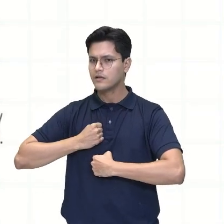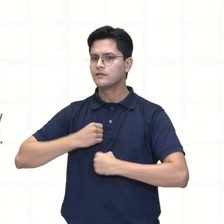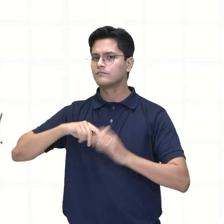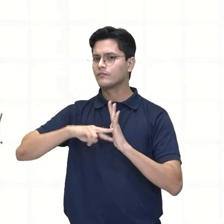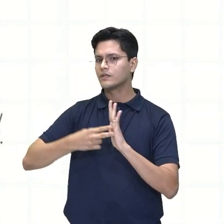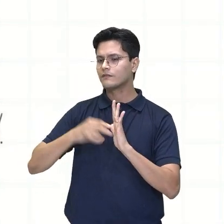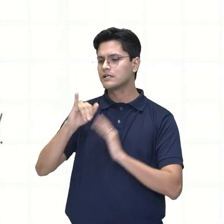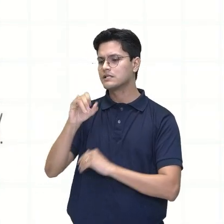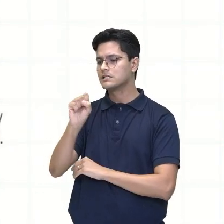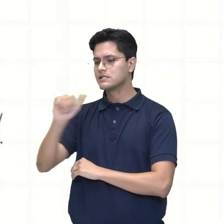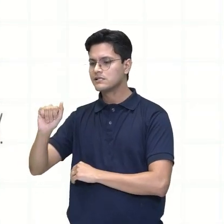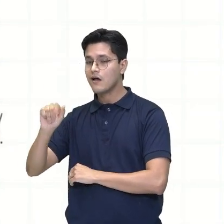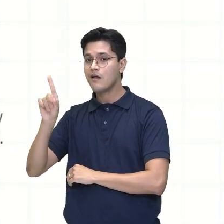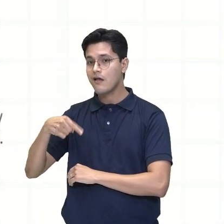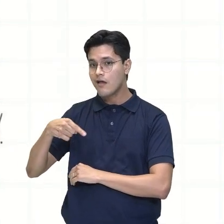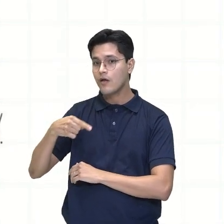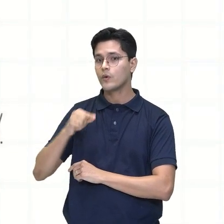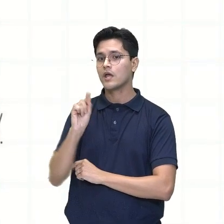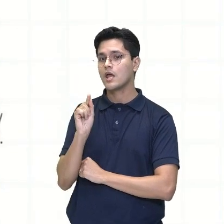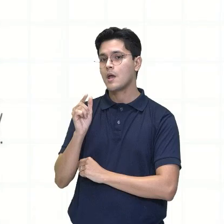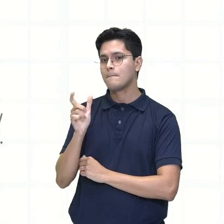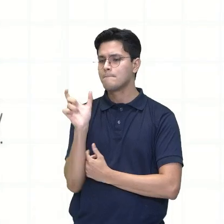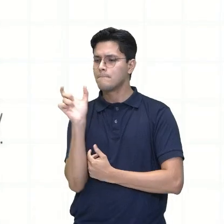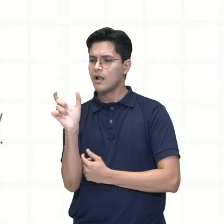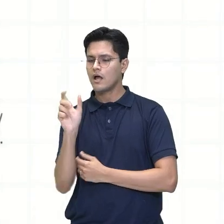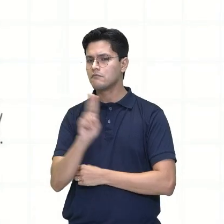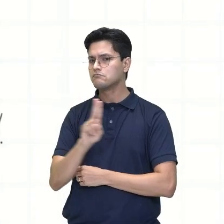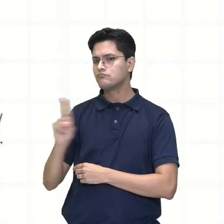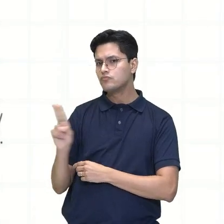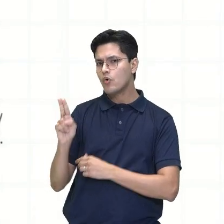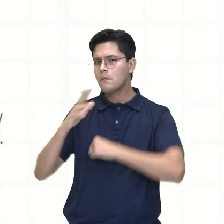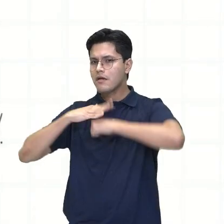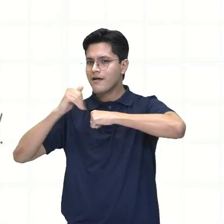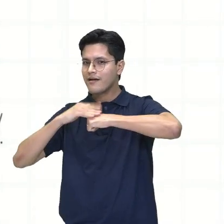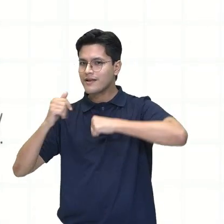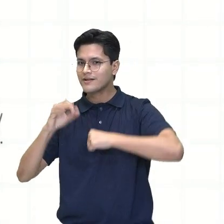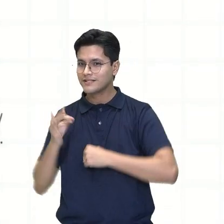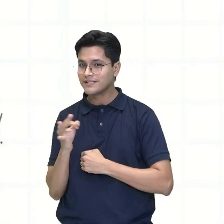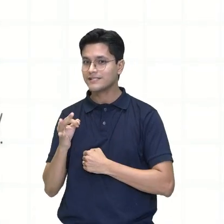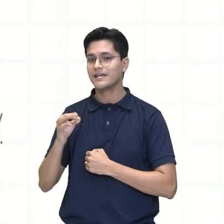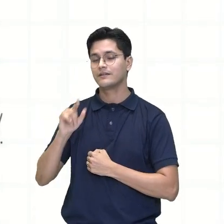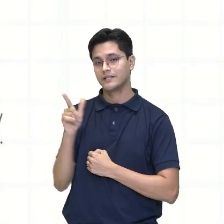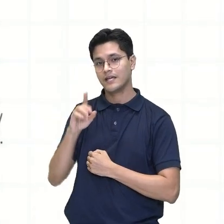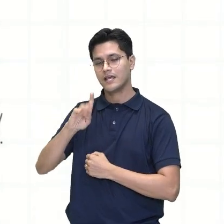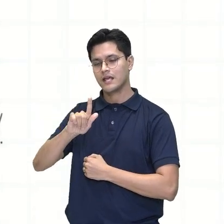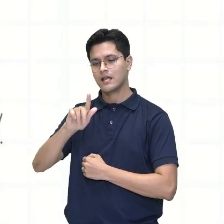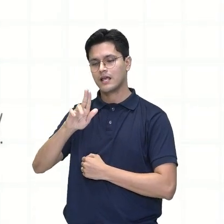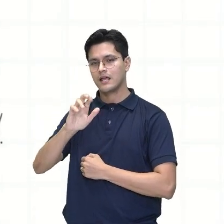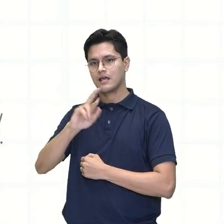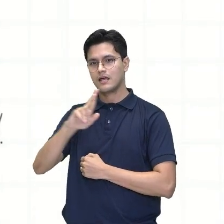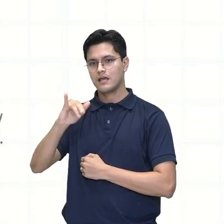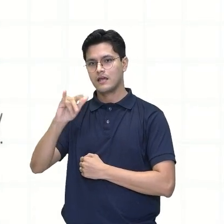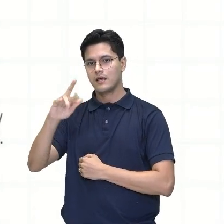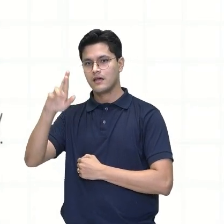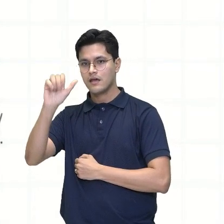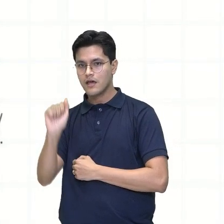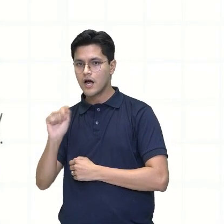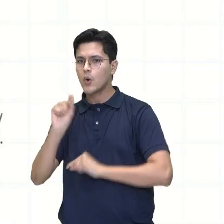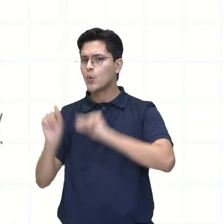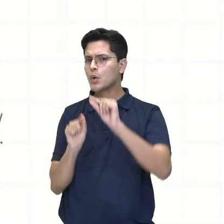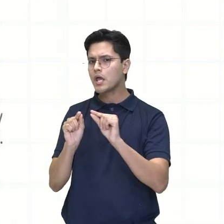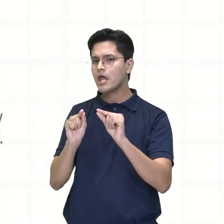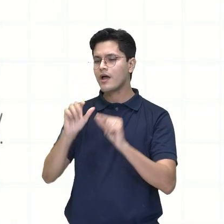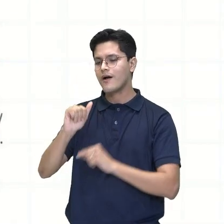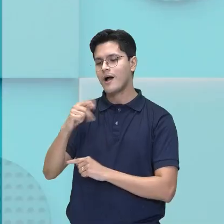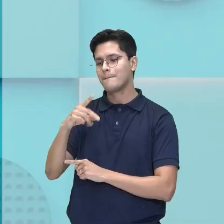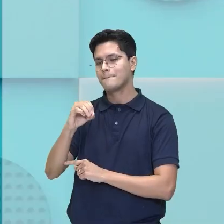apelido, e a bela guerreira seria um apelido. Posto, né? Uma explicação ali do nome de